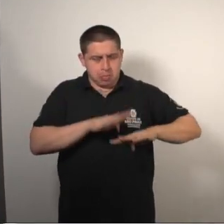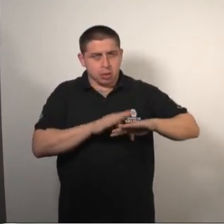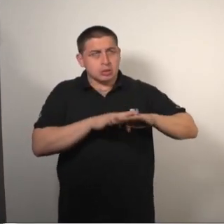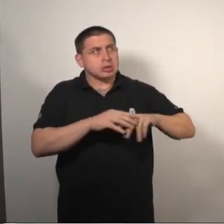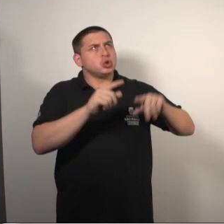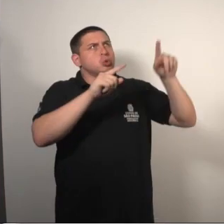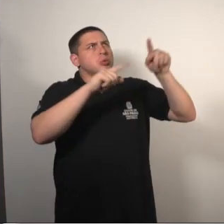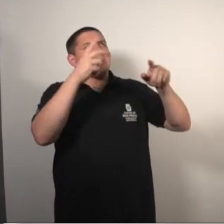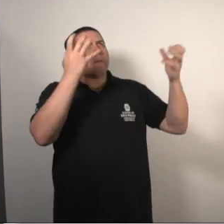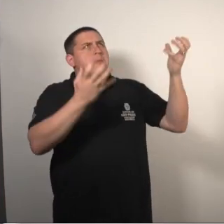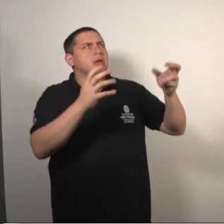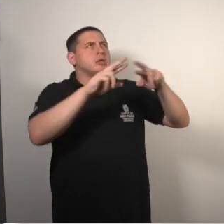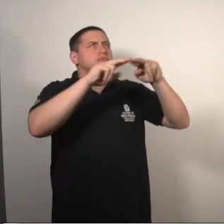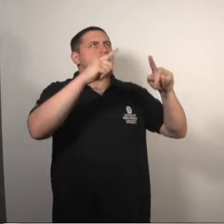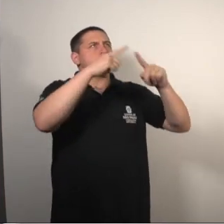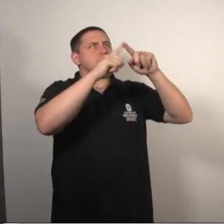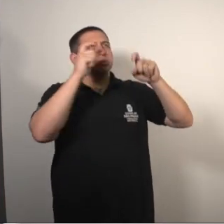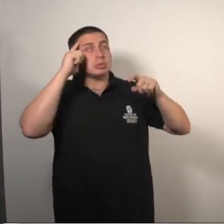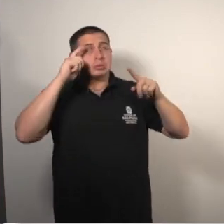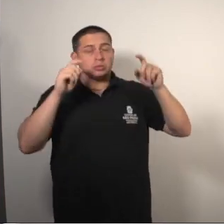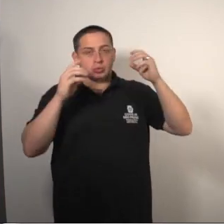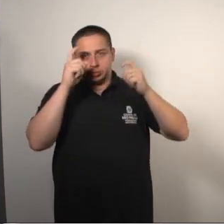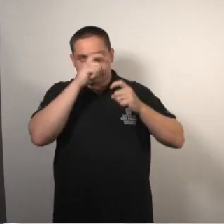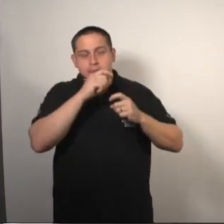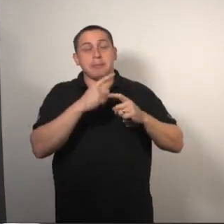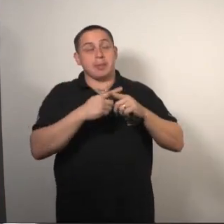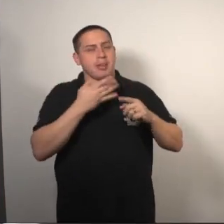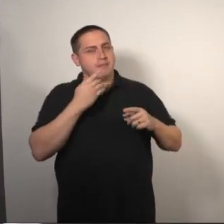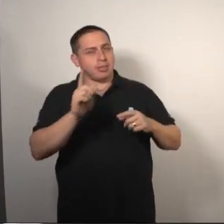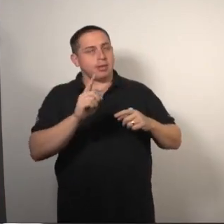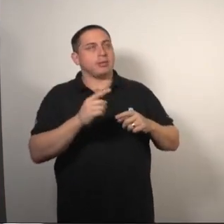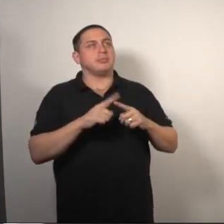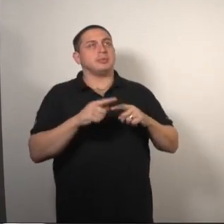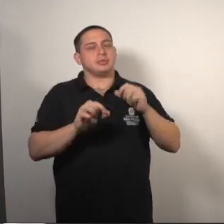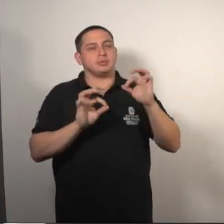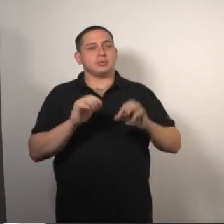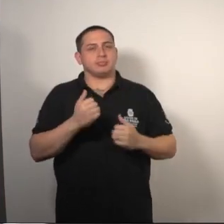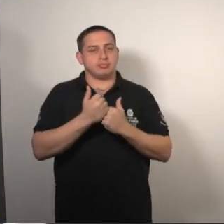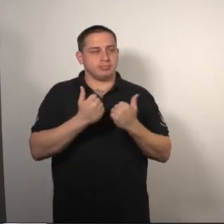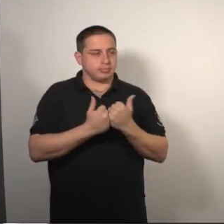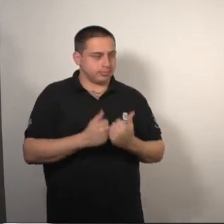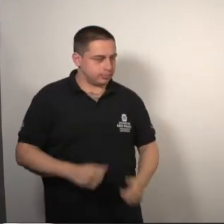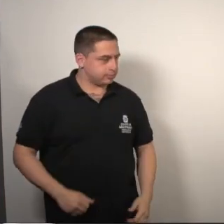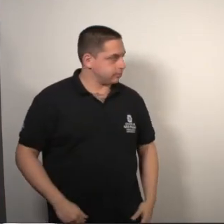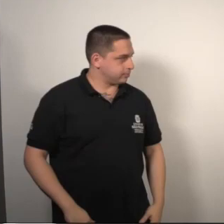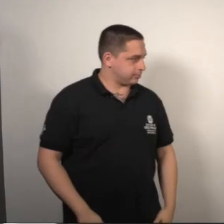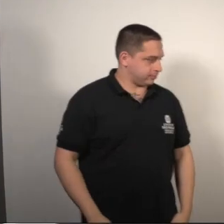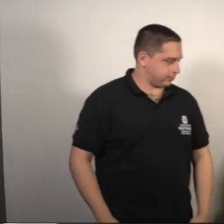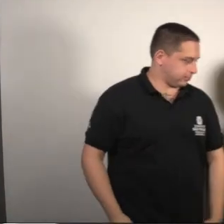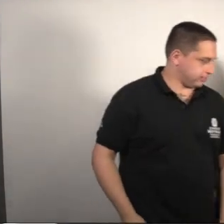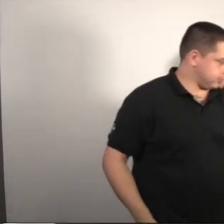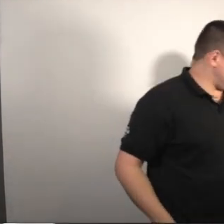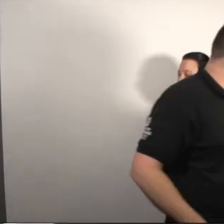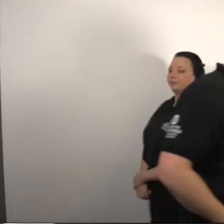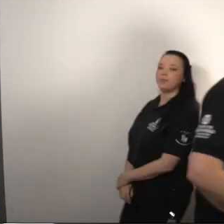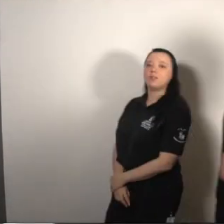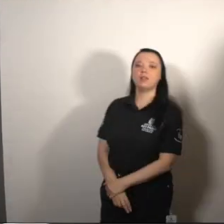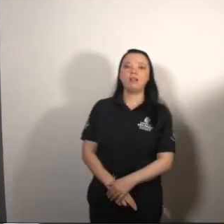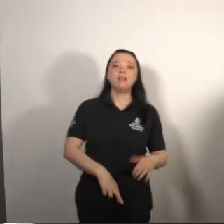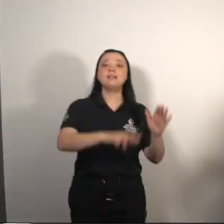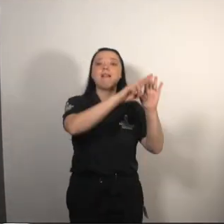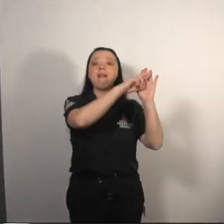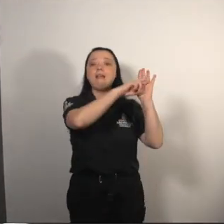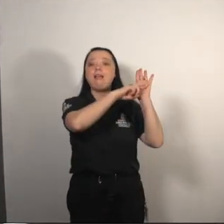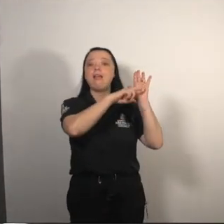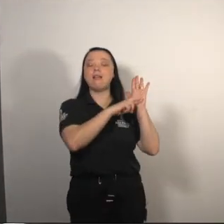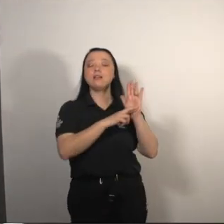daquela estrutura, retiram ensaios e chegam em notas. Na verdade, a norma fala que o relatório